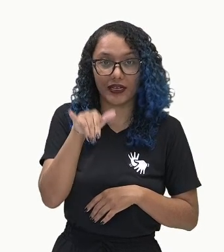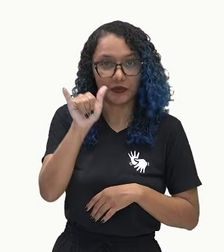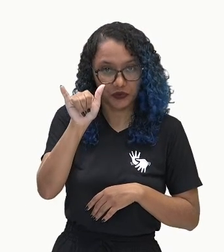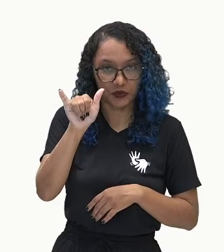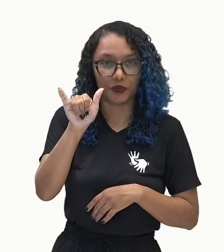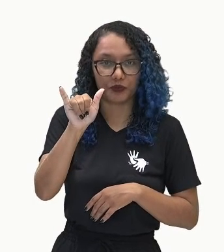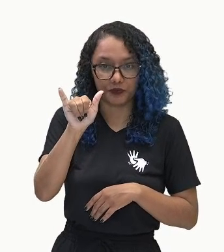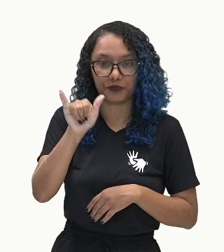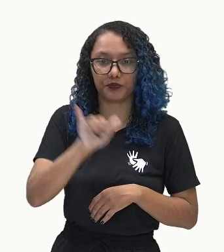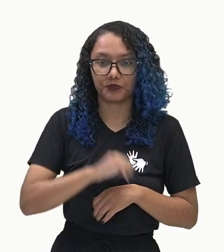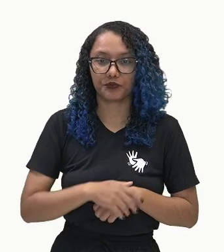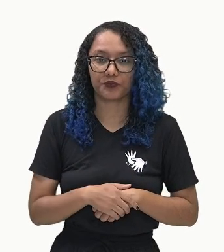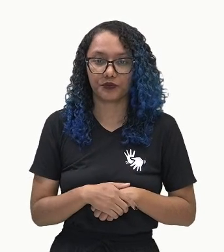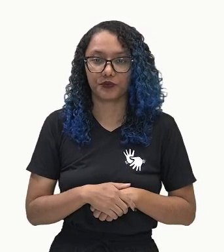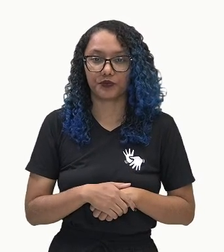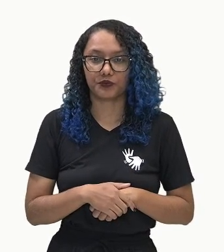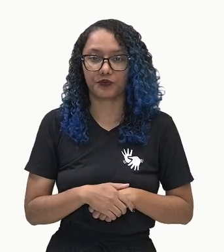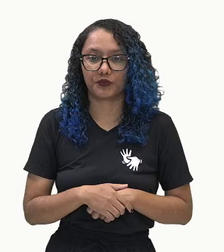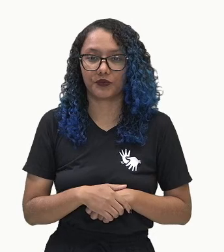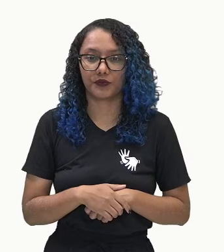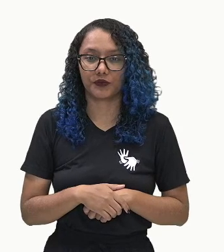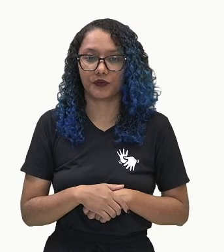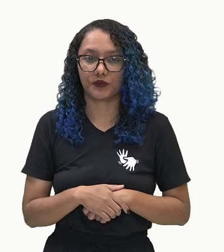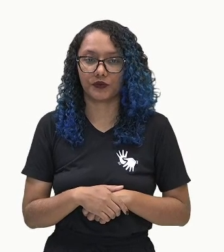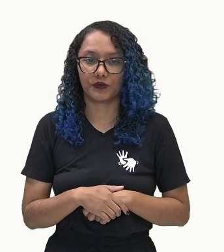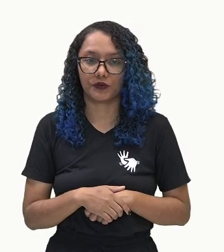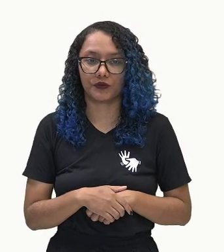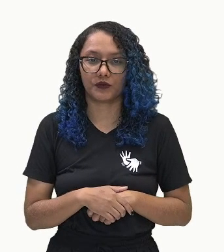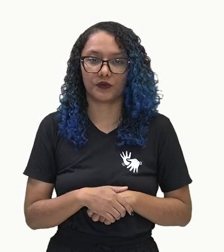Voltando. Não é x, é y.